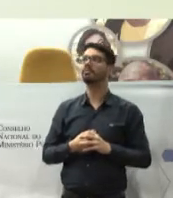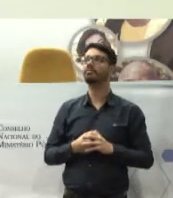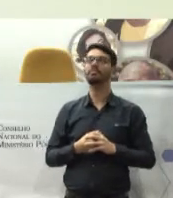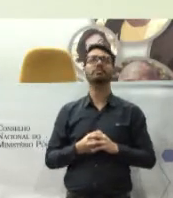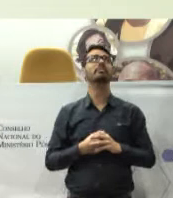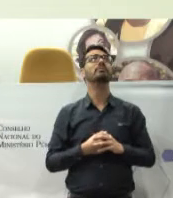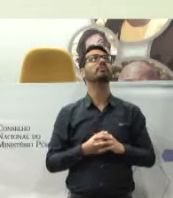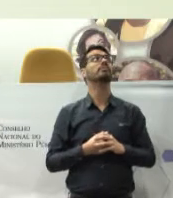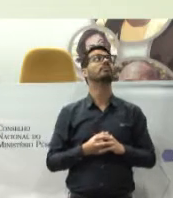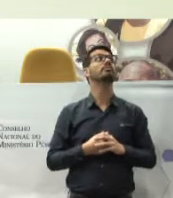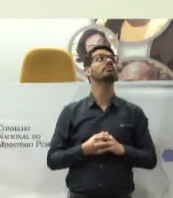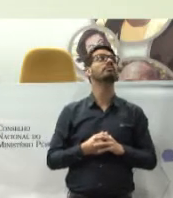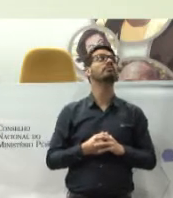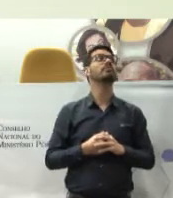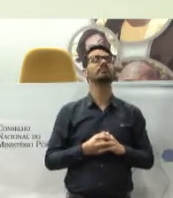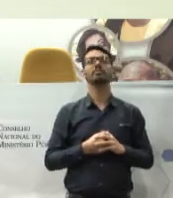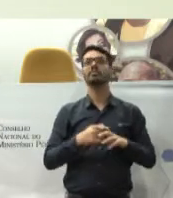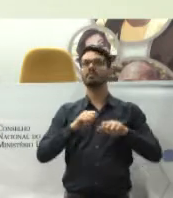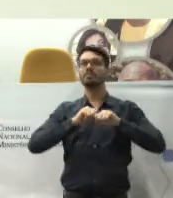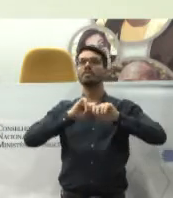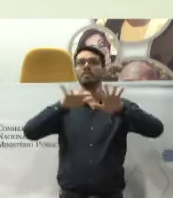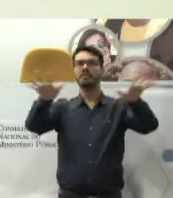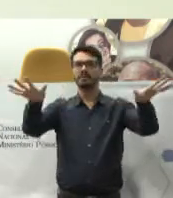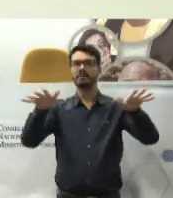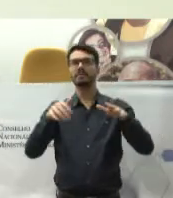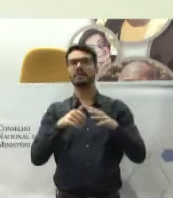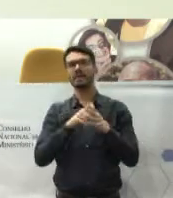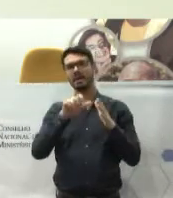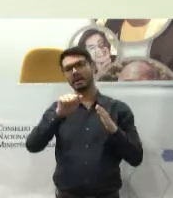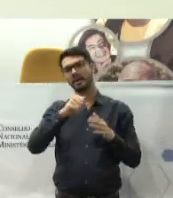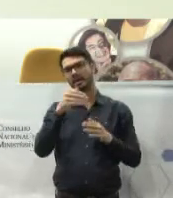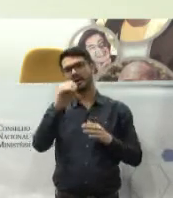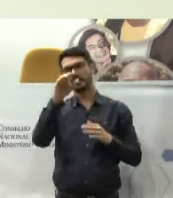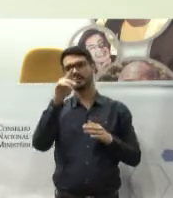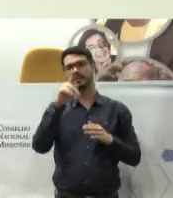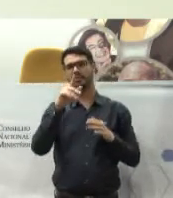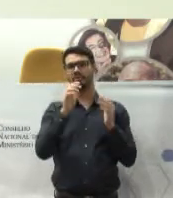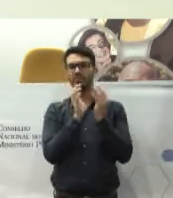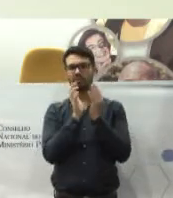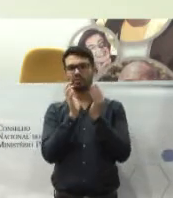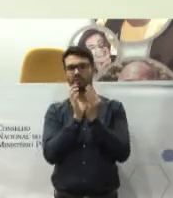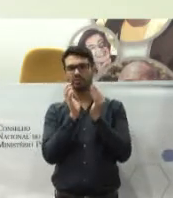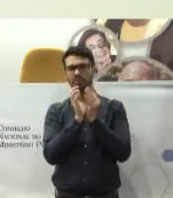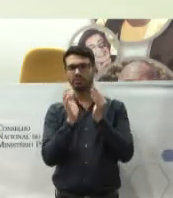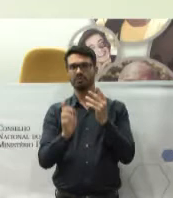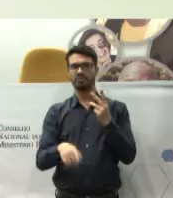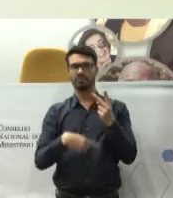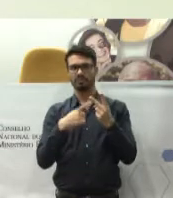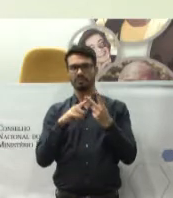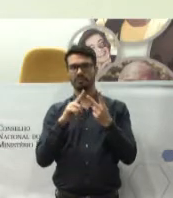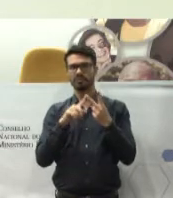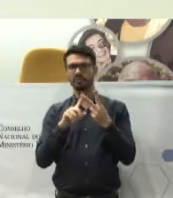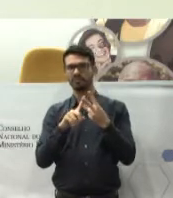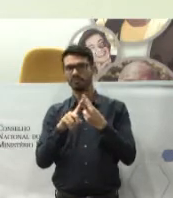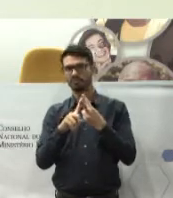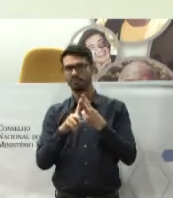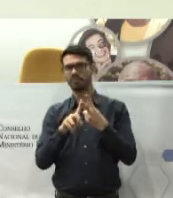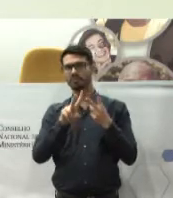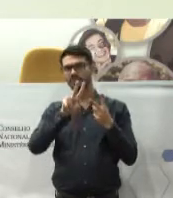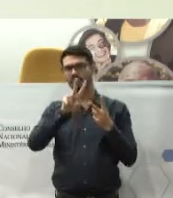Primeira, publicidade das ações coletivas e dos termos de ajustamento de conduta. Segunda,